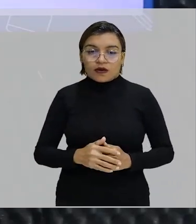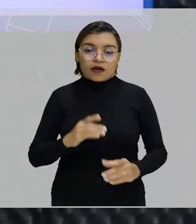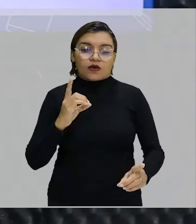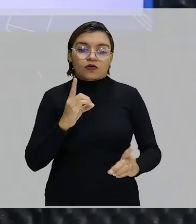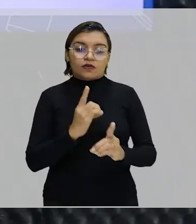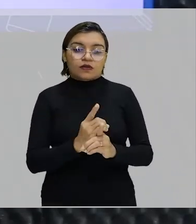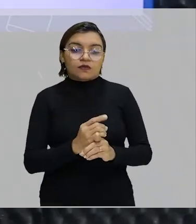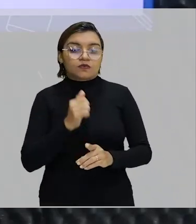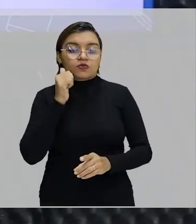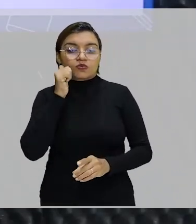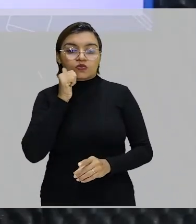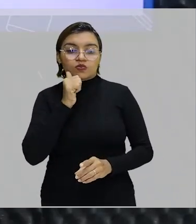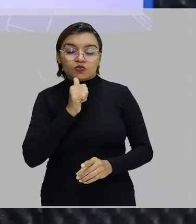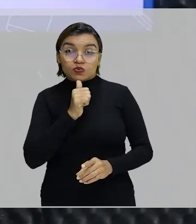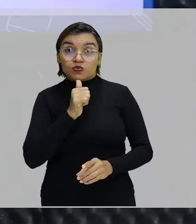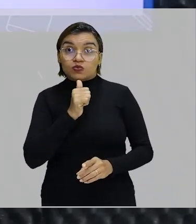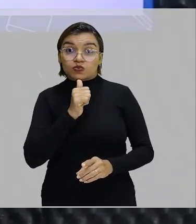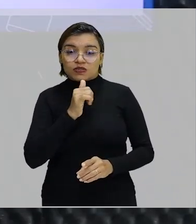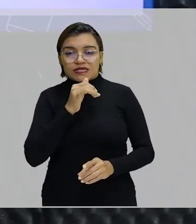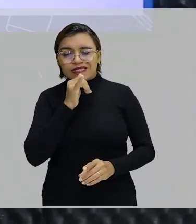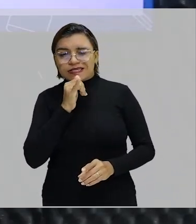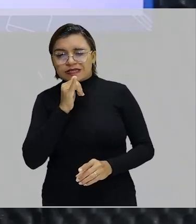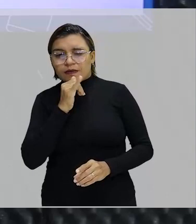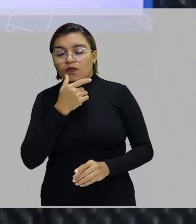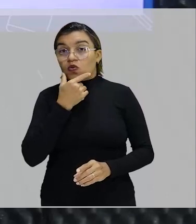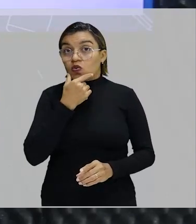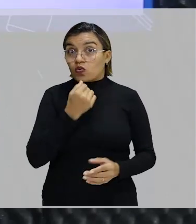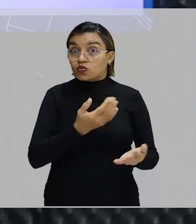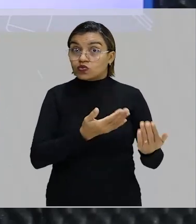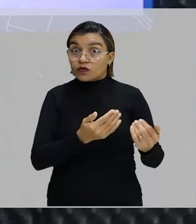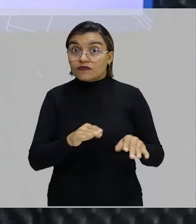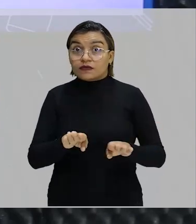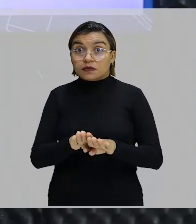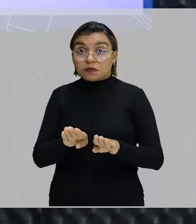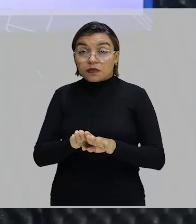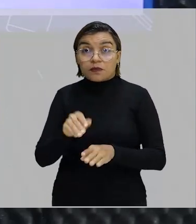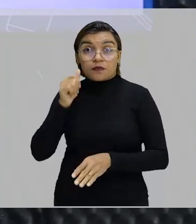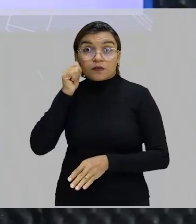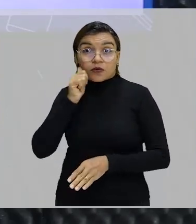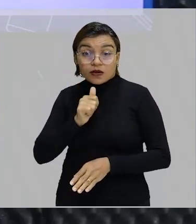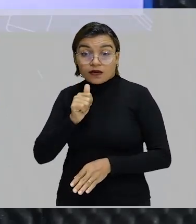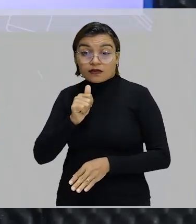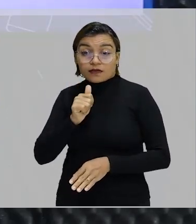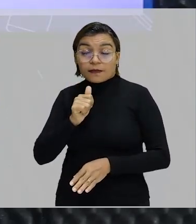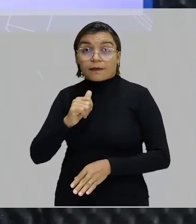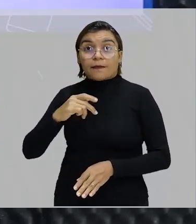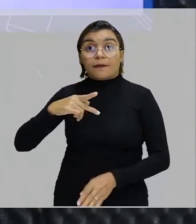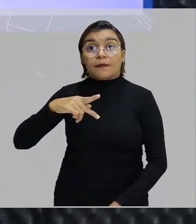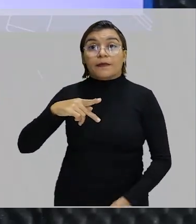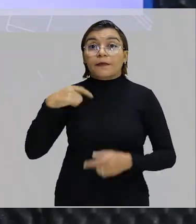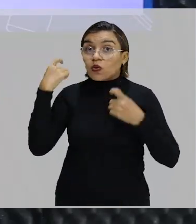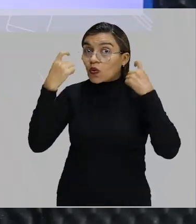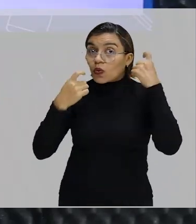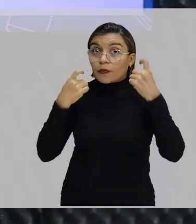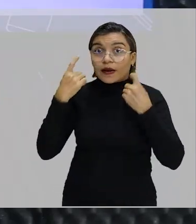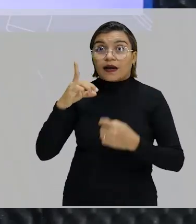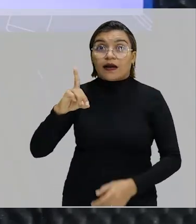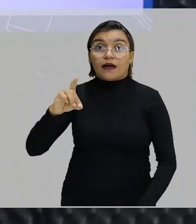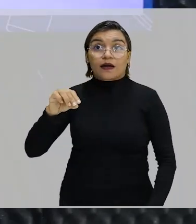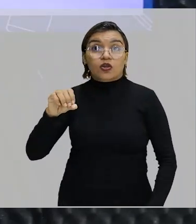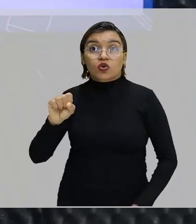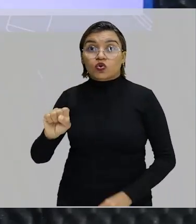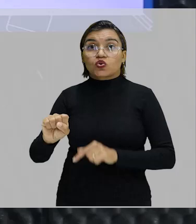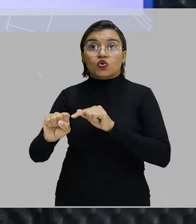só duas sentenças, duas explicações para duas regrinhas. Existem muitas regras de concordância. E como eu